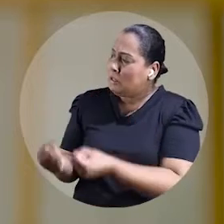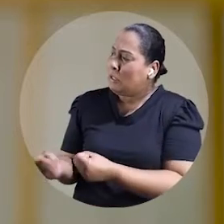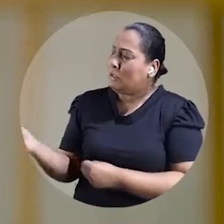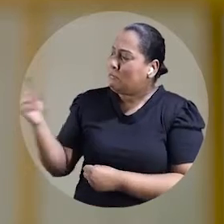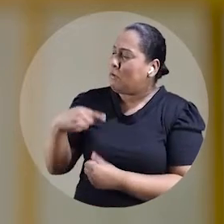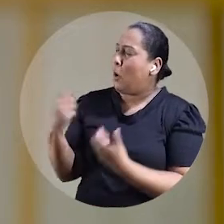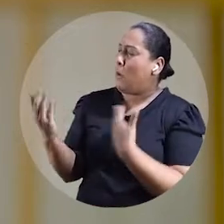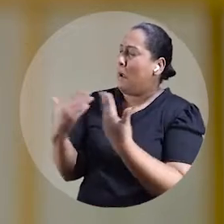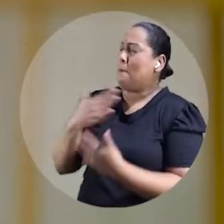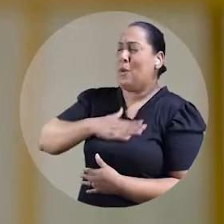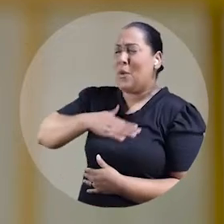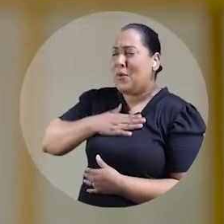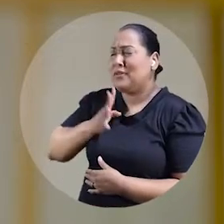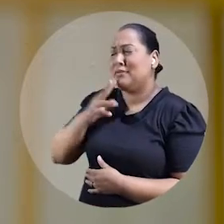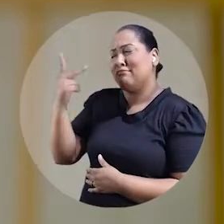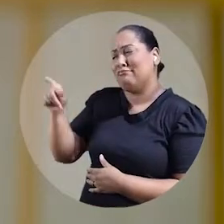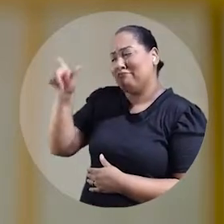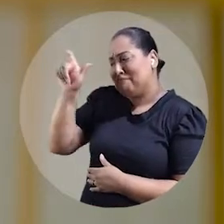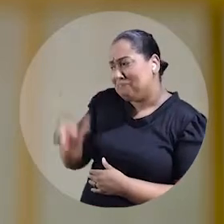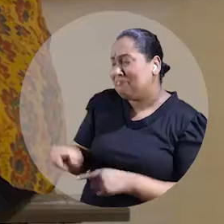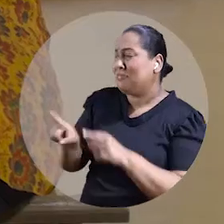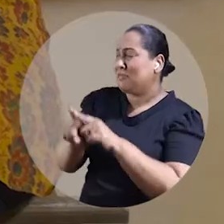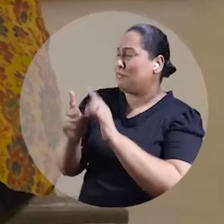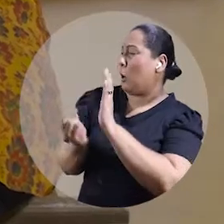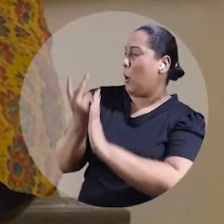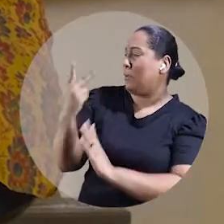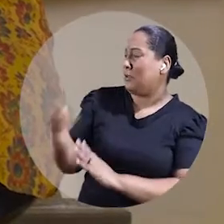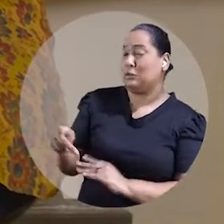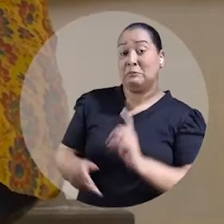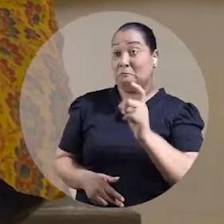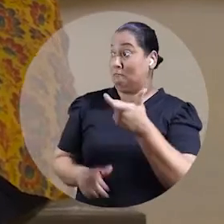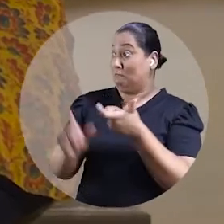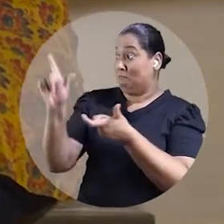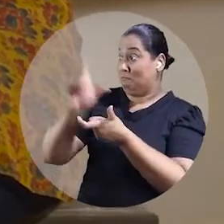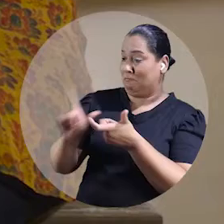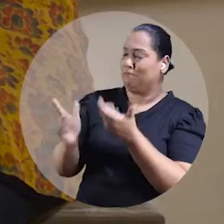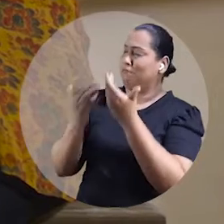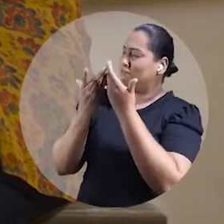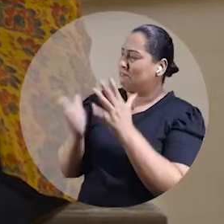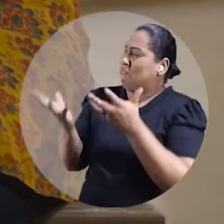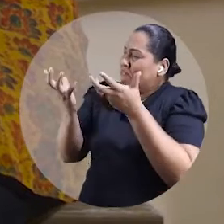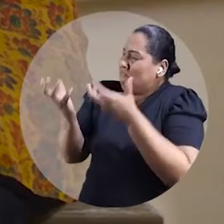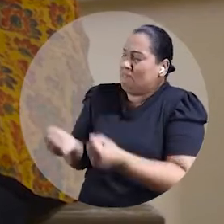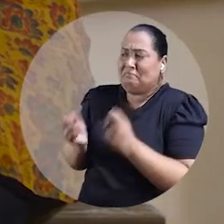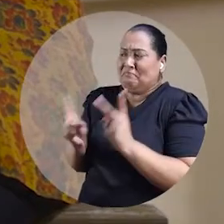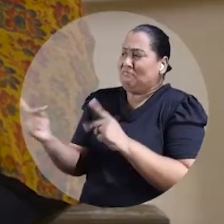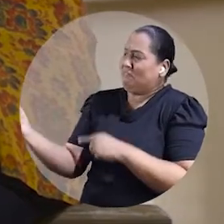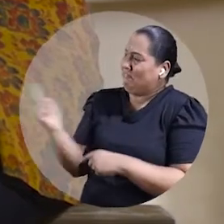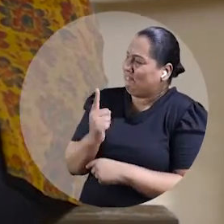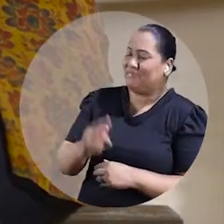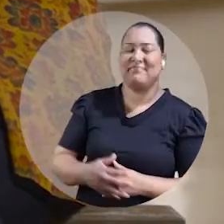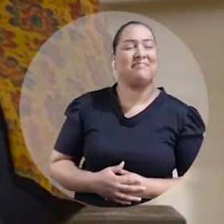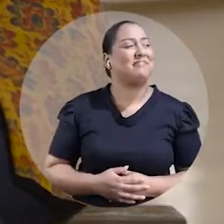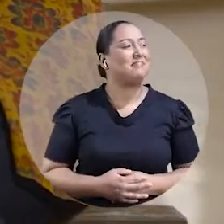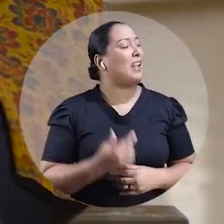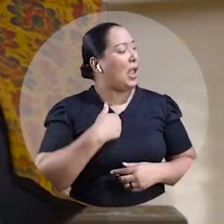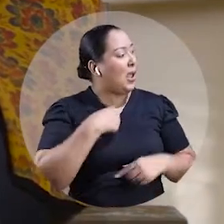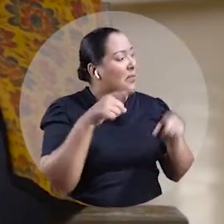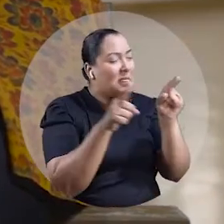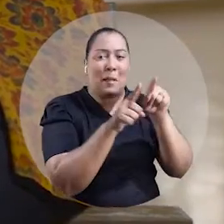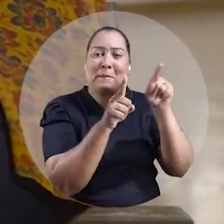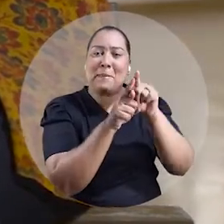um prazer poder conhecer um pouquinho de você e da sua obra. E o Palavra Literária está sempre de portas abertas para você. Grata